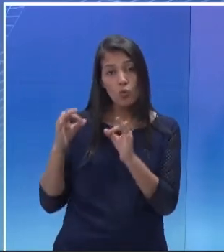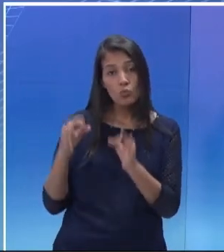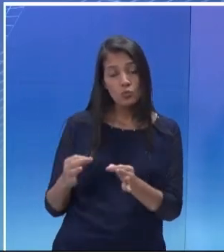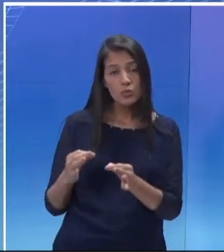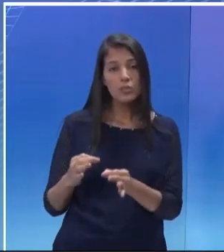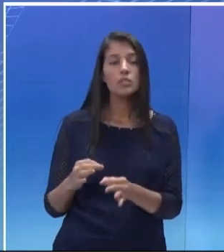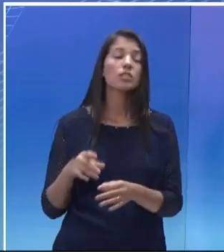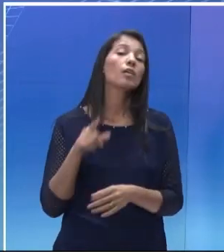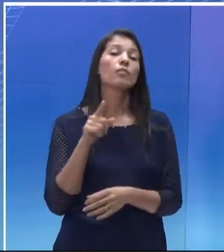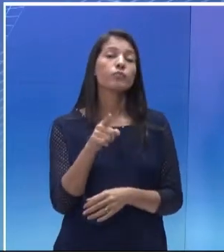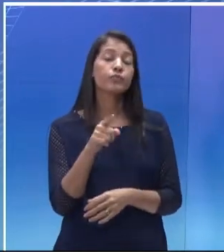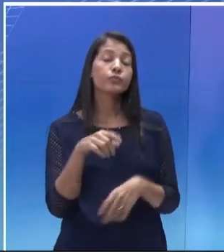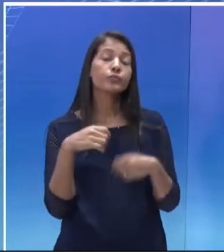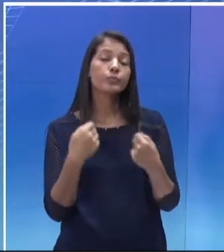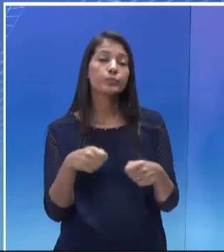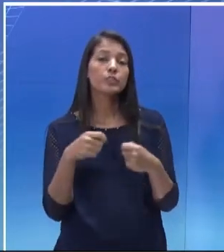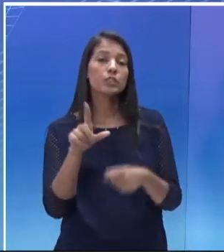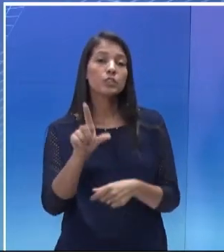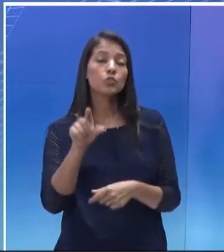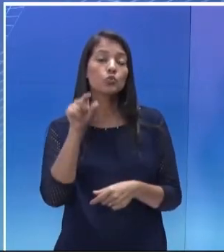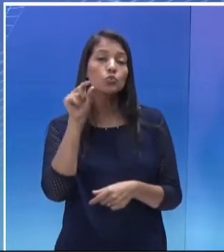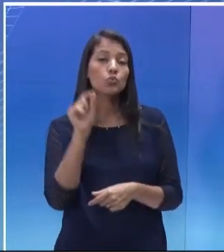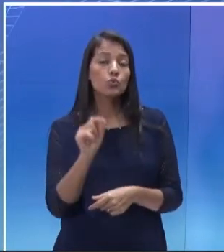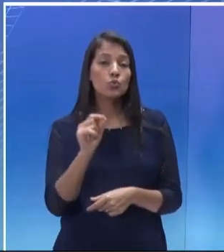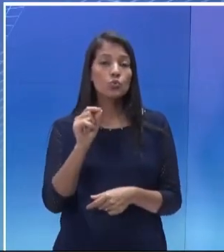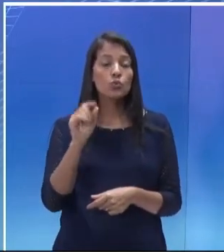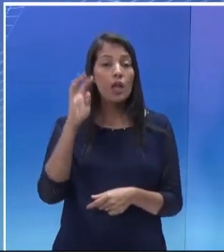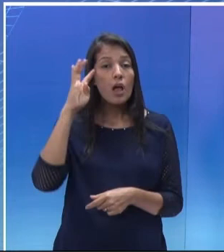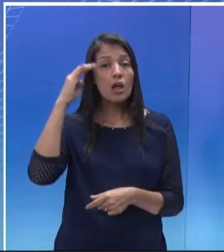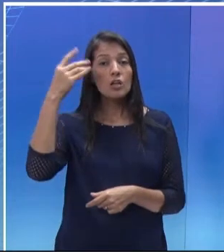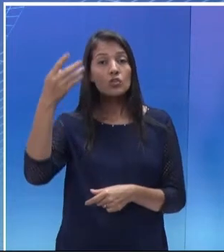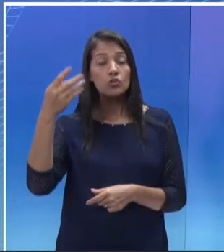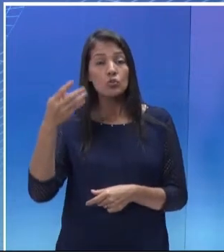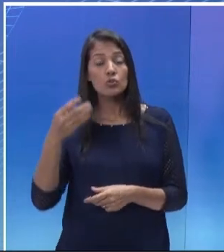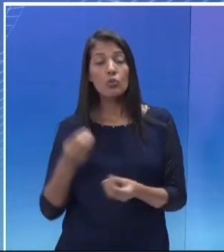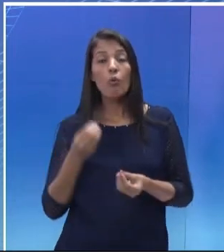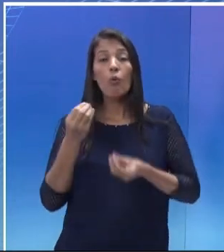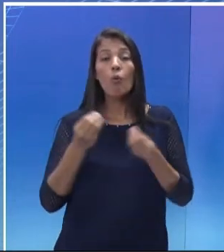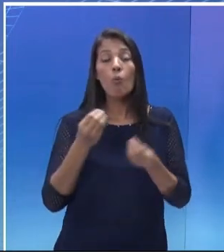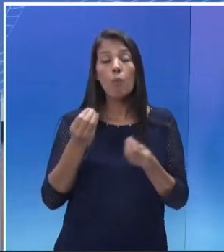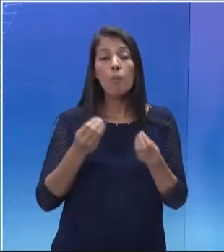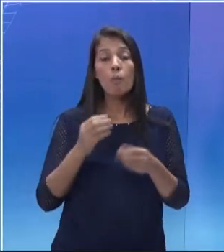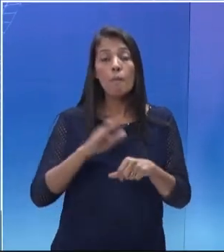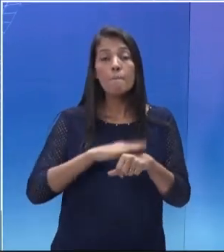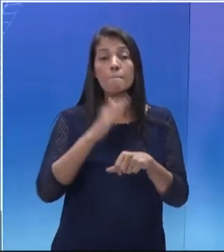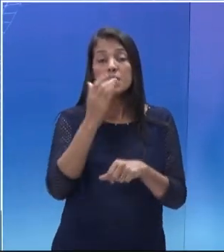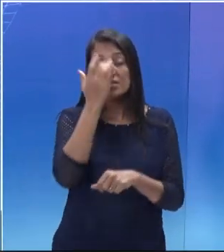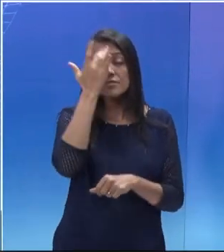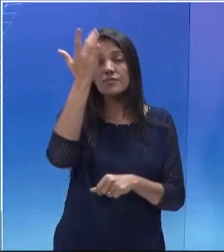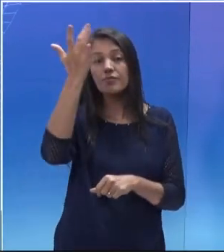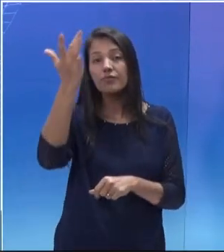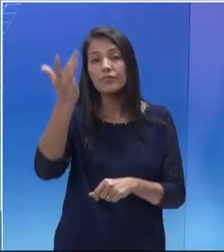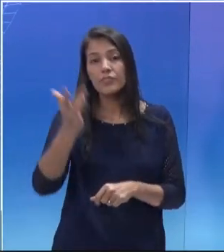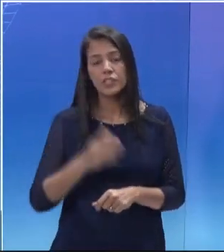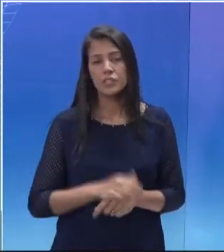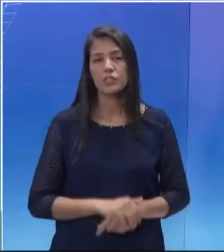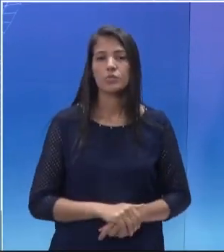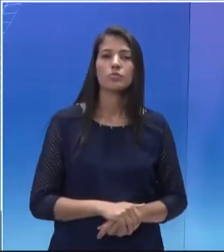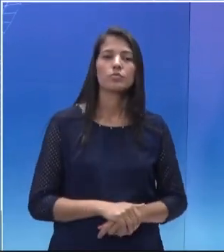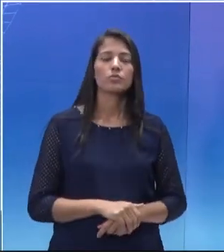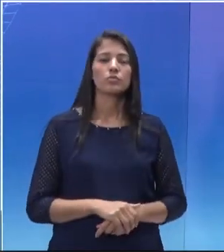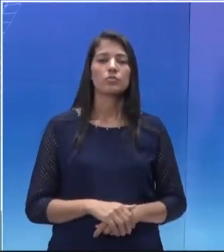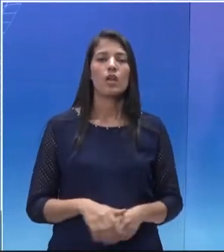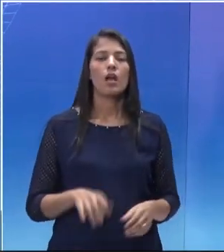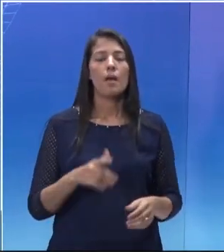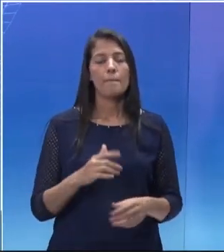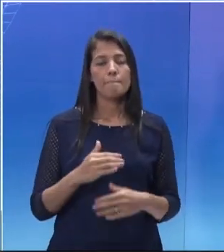as questões de química de inúmeras maneiras. Faça aquela que te dê mais segurança, correto? Pois o objetivo é acertar a questão. Vamos